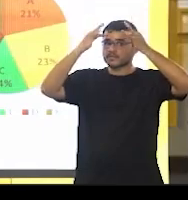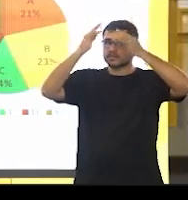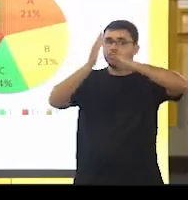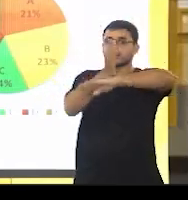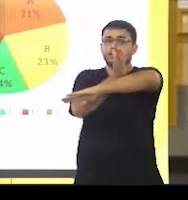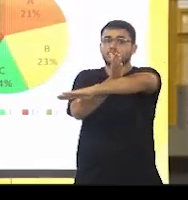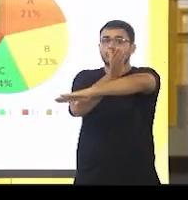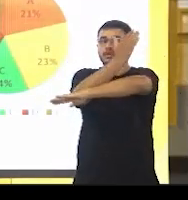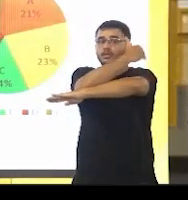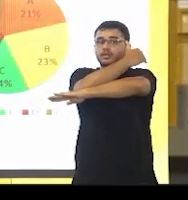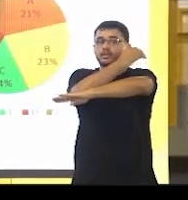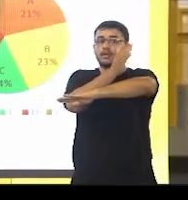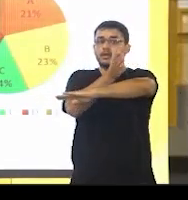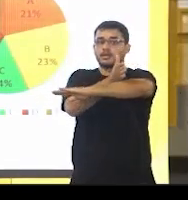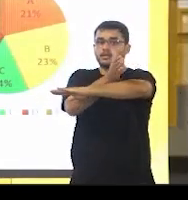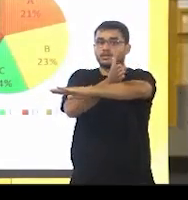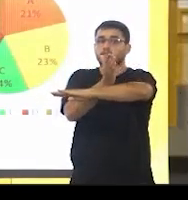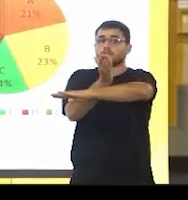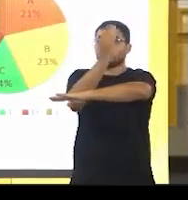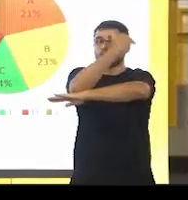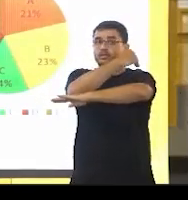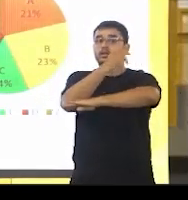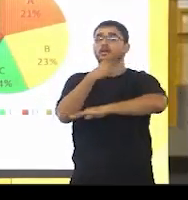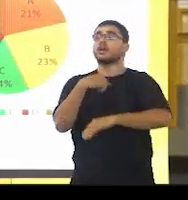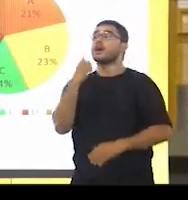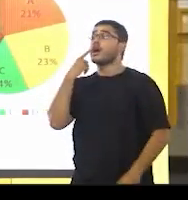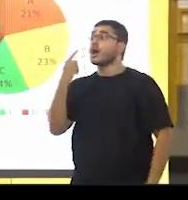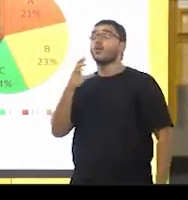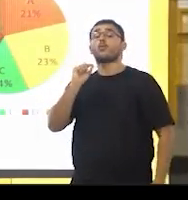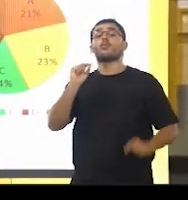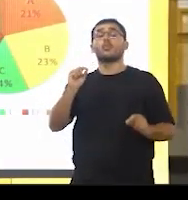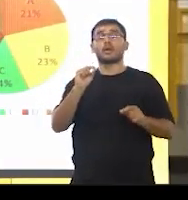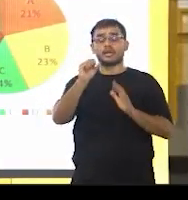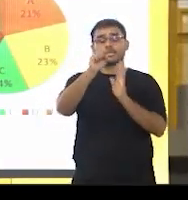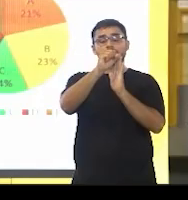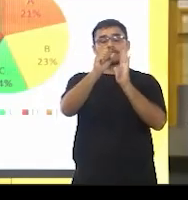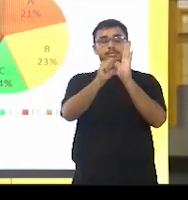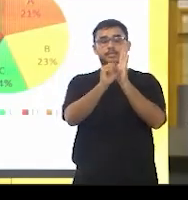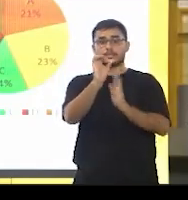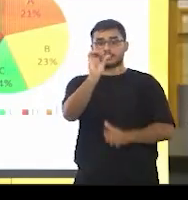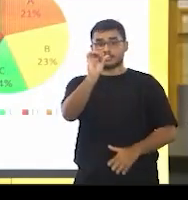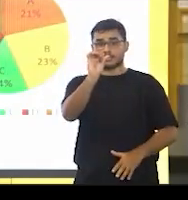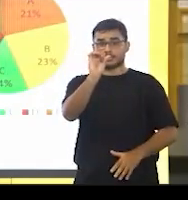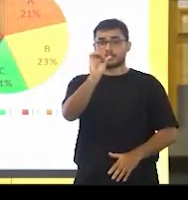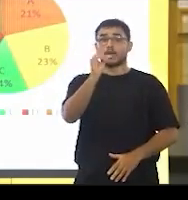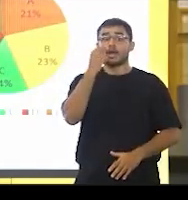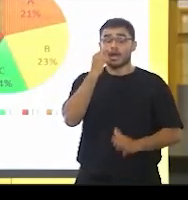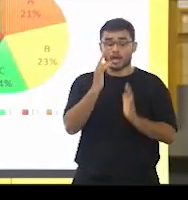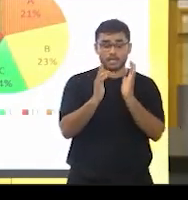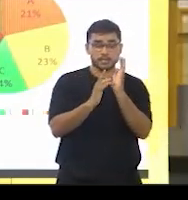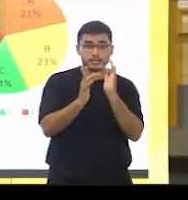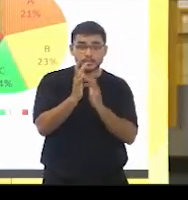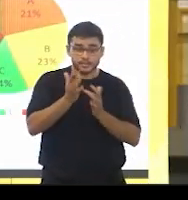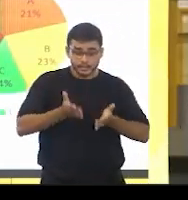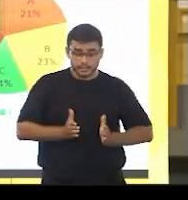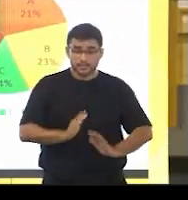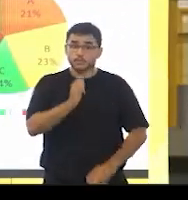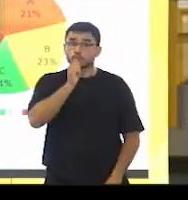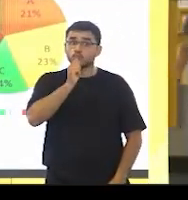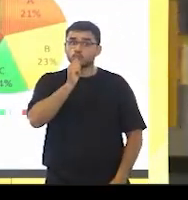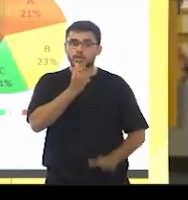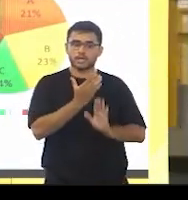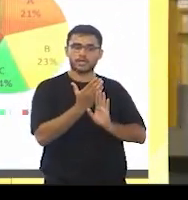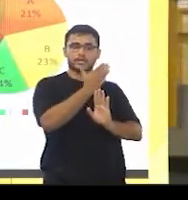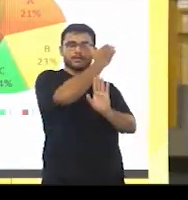filosofia nasce no século VI a.C., se contrapondo à tradição mítica. Os mitos eram uma forma